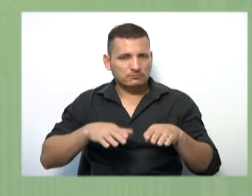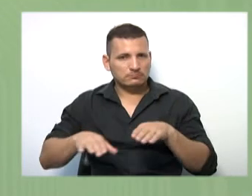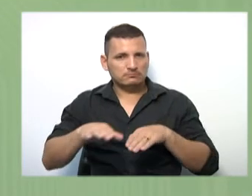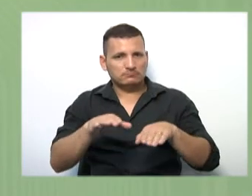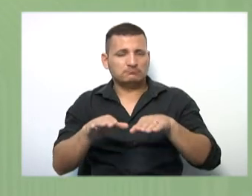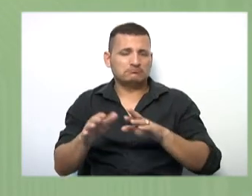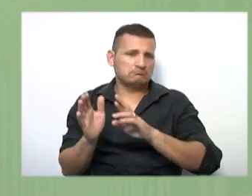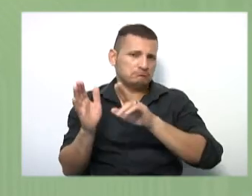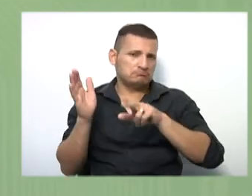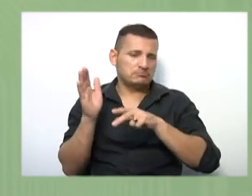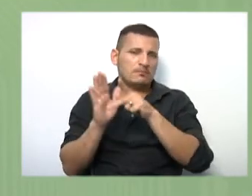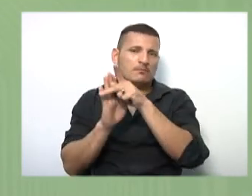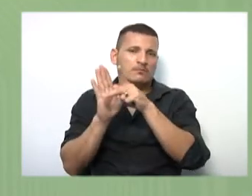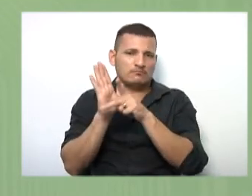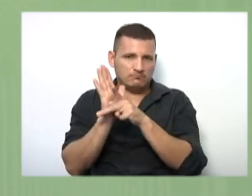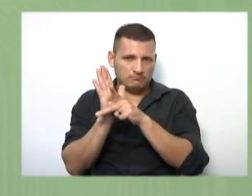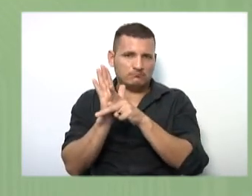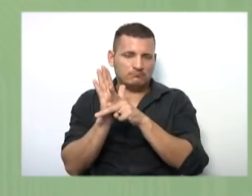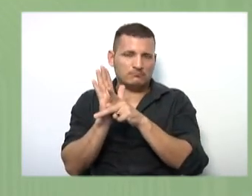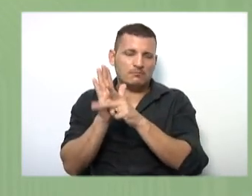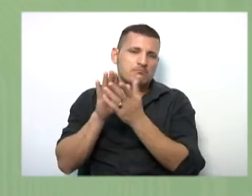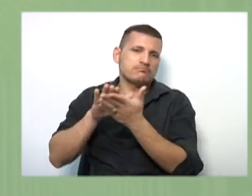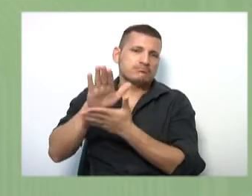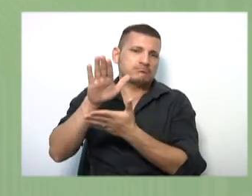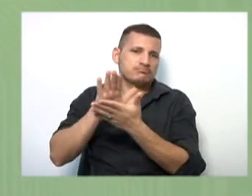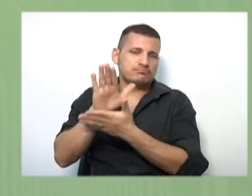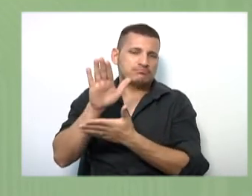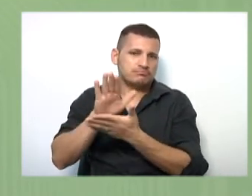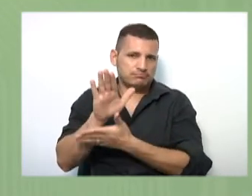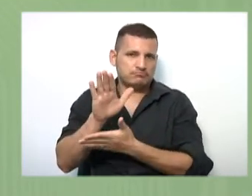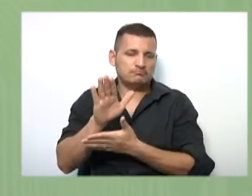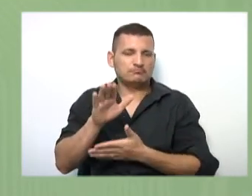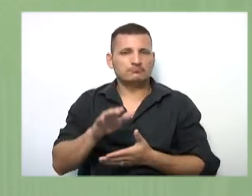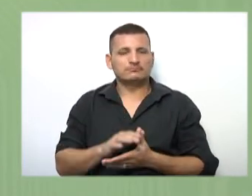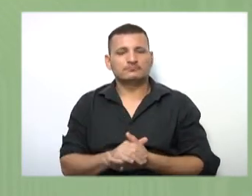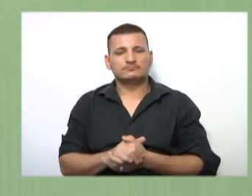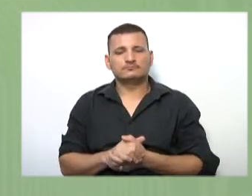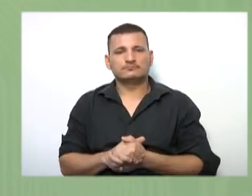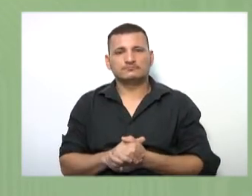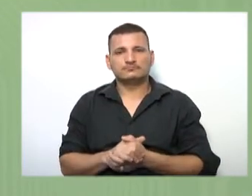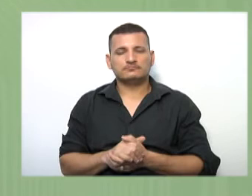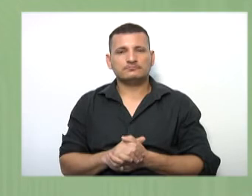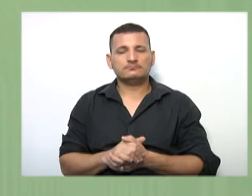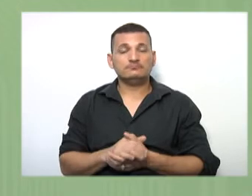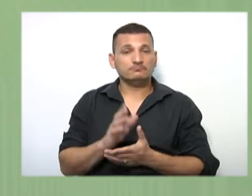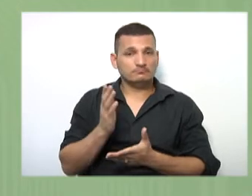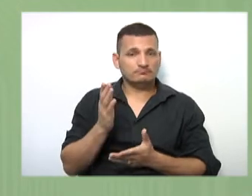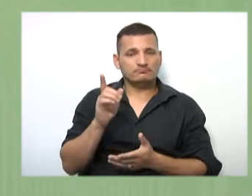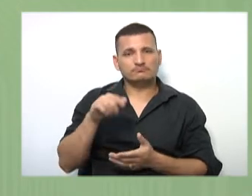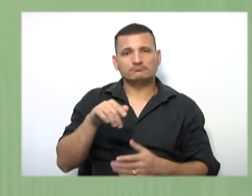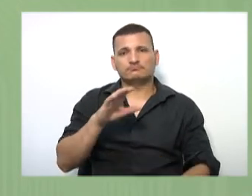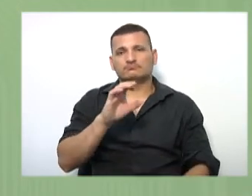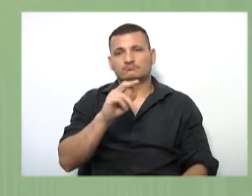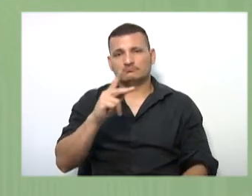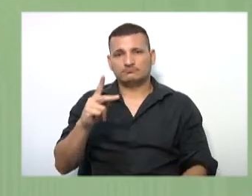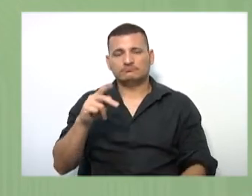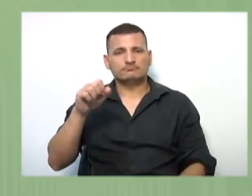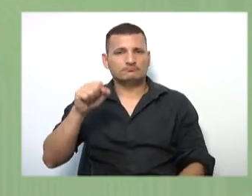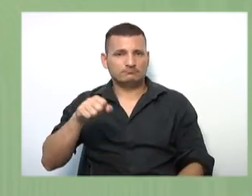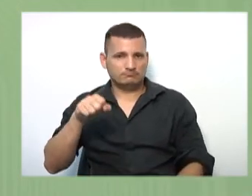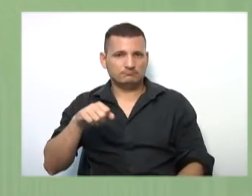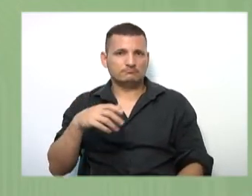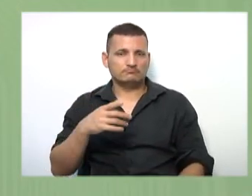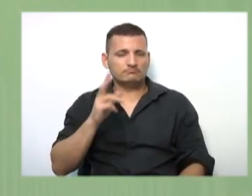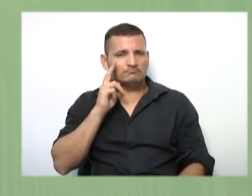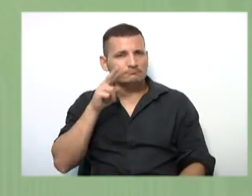portarias publicadas pelas agências reguladoras do setor. Então, são cooperativas? Sim. Observamos